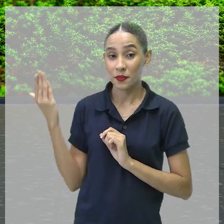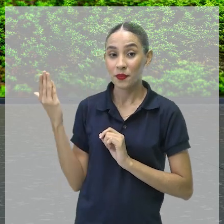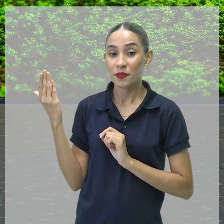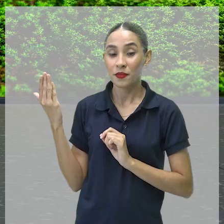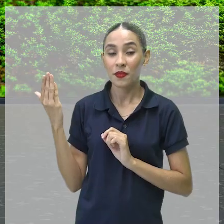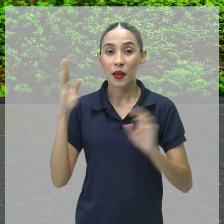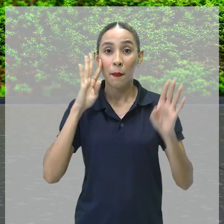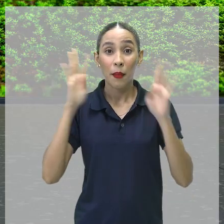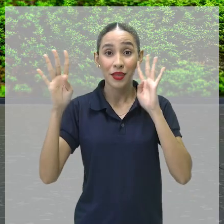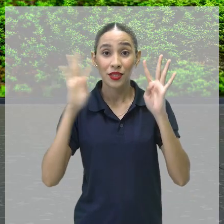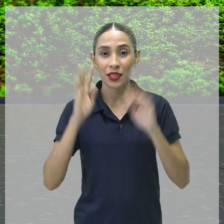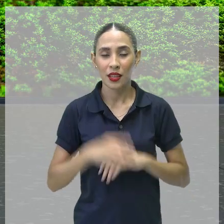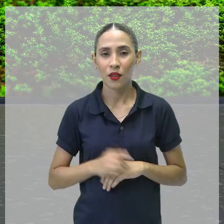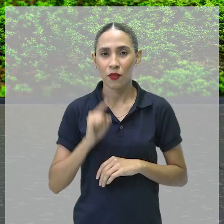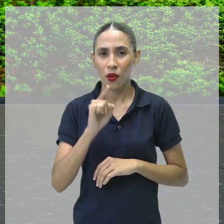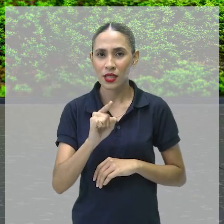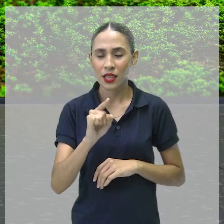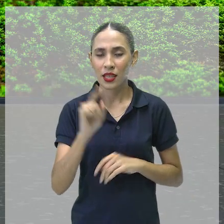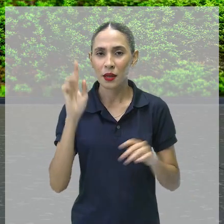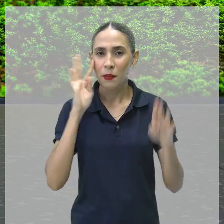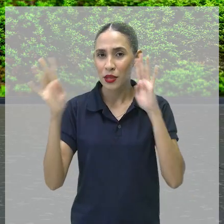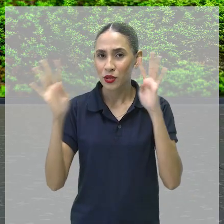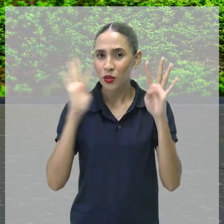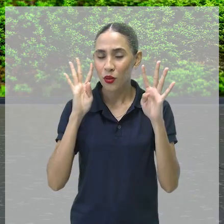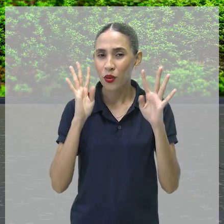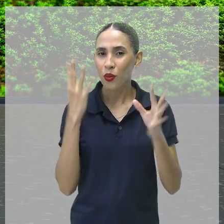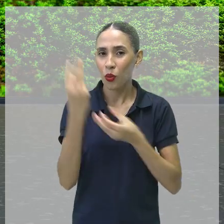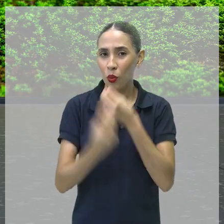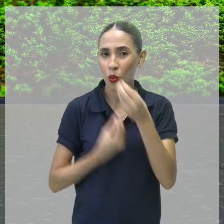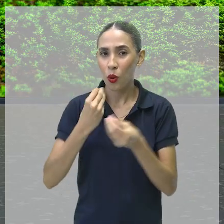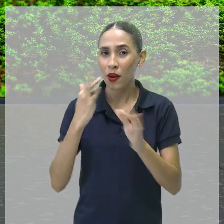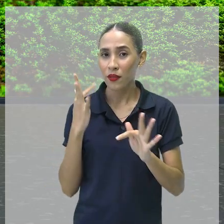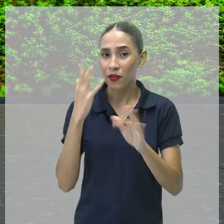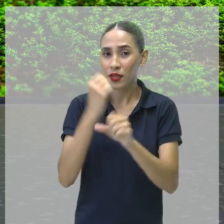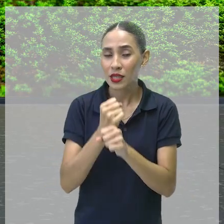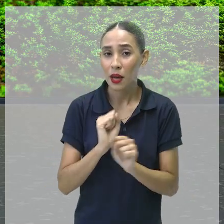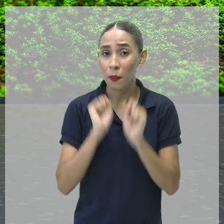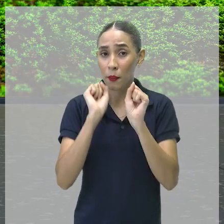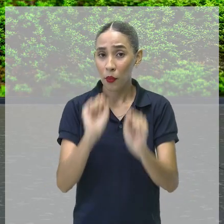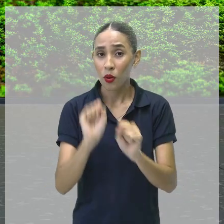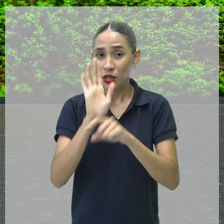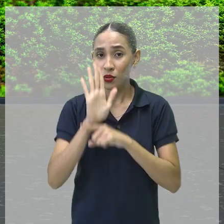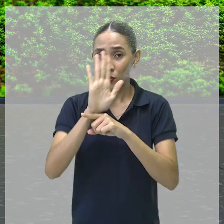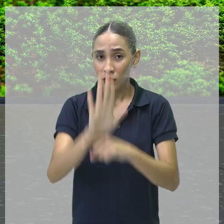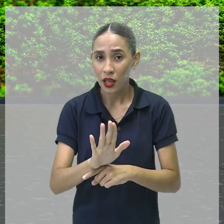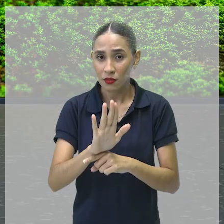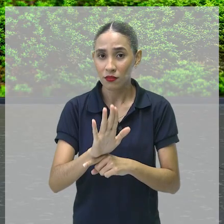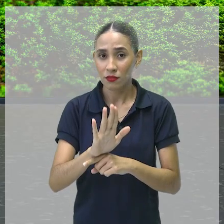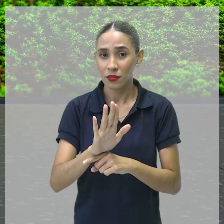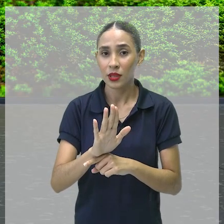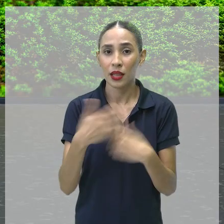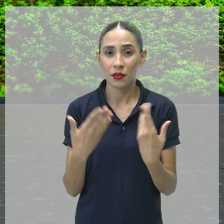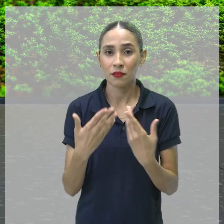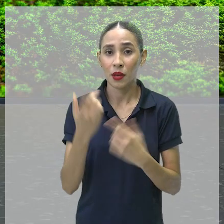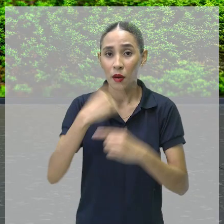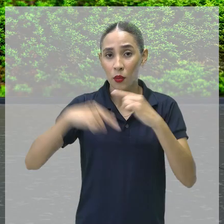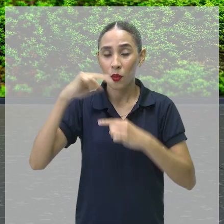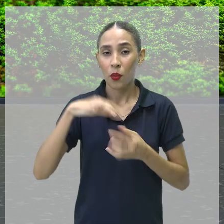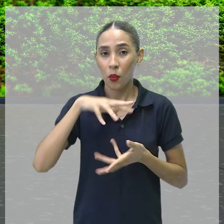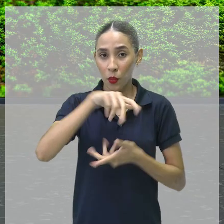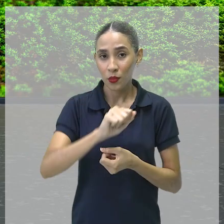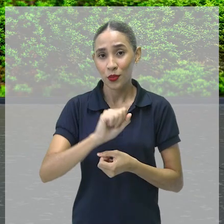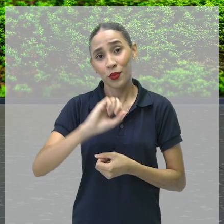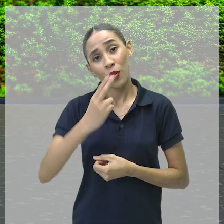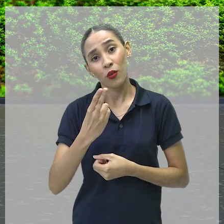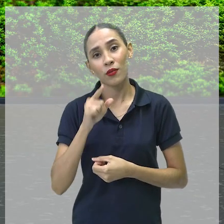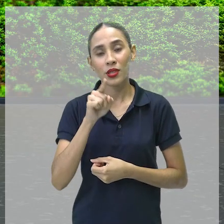lá, vejam, vocês já imaginaram como a física pode ajudar a salvar o planeta?